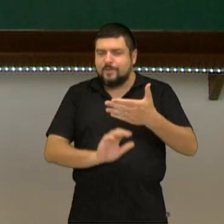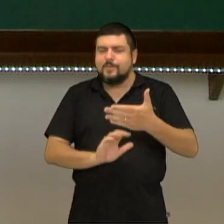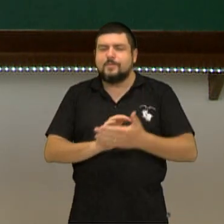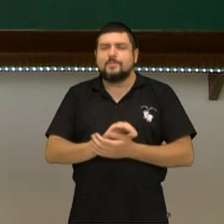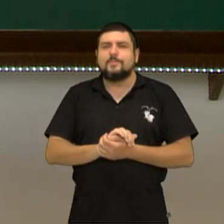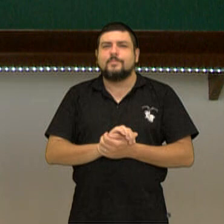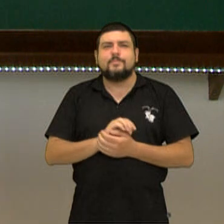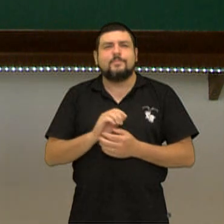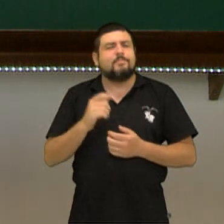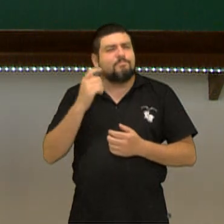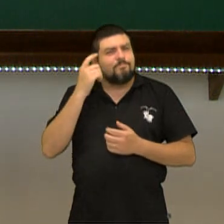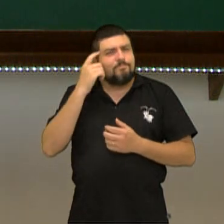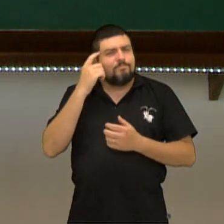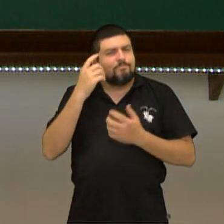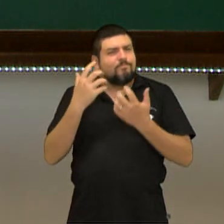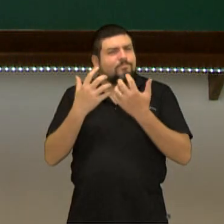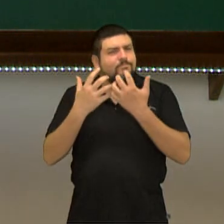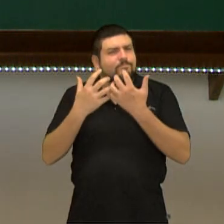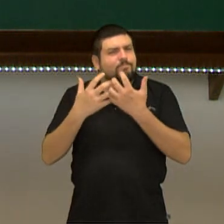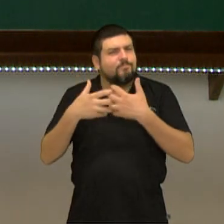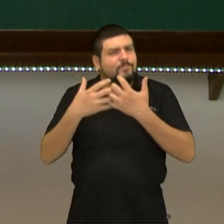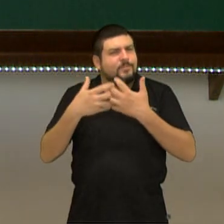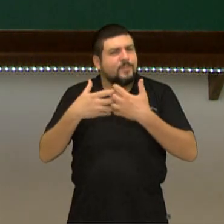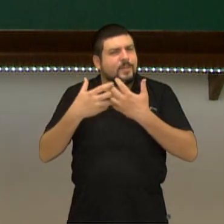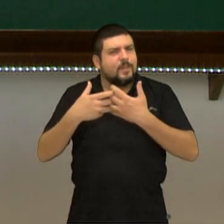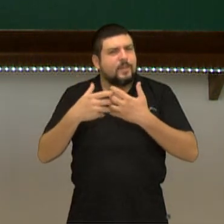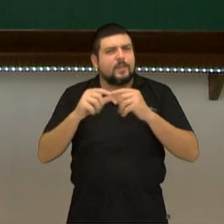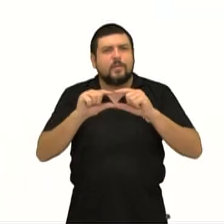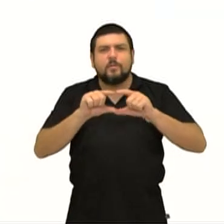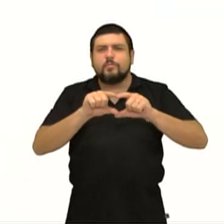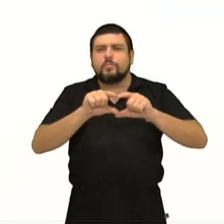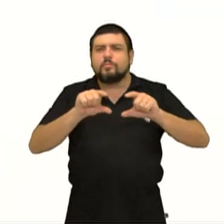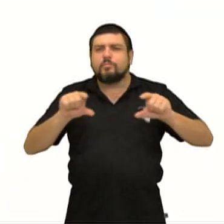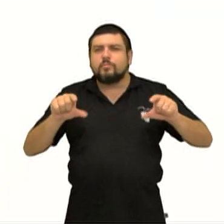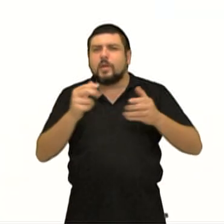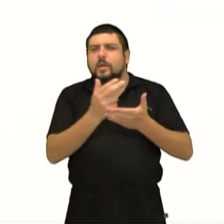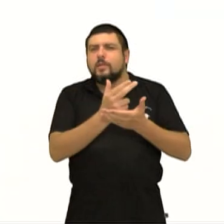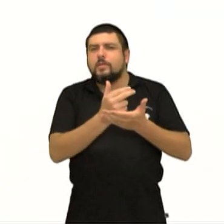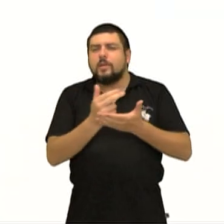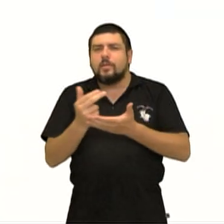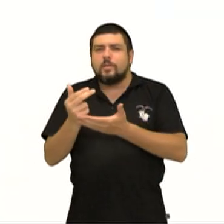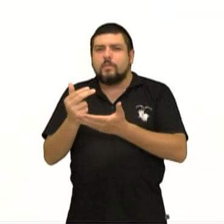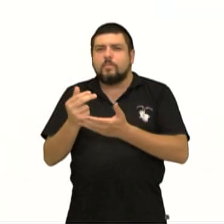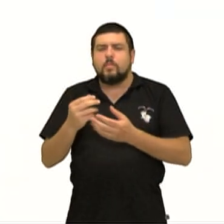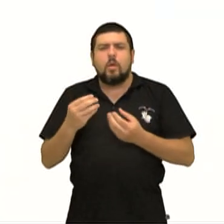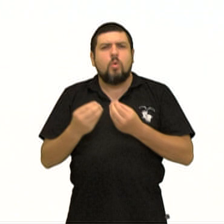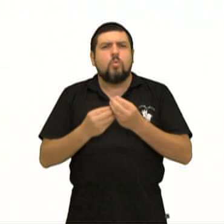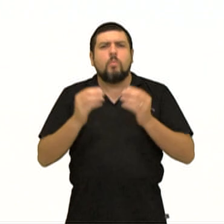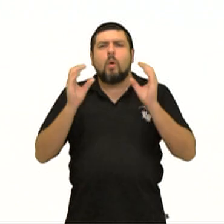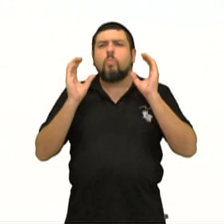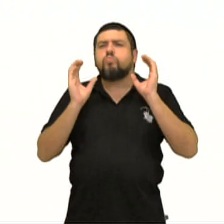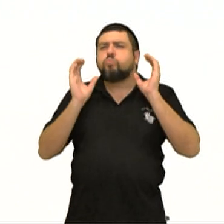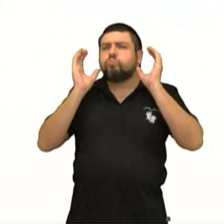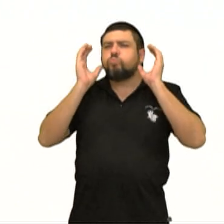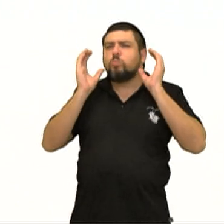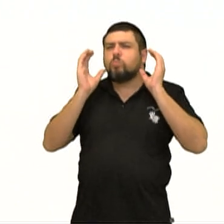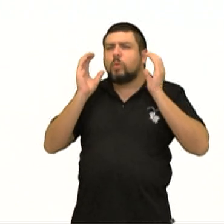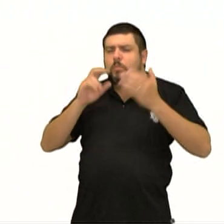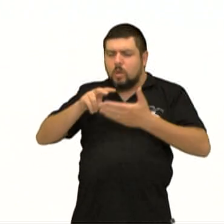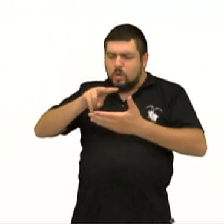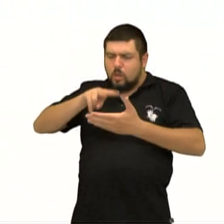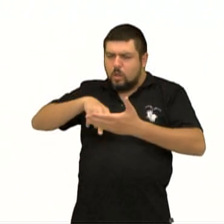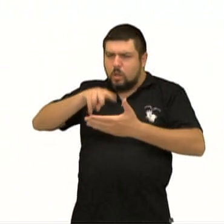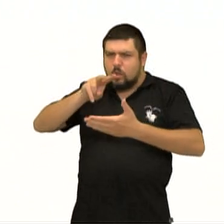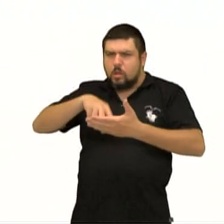refletir a tirinha do próximo slide. Como foi a reação da Mafalda diante da leitura do significado da